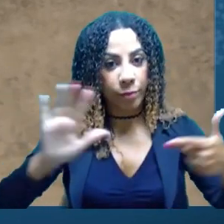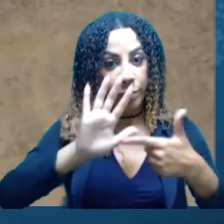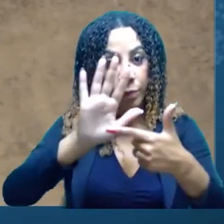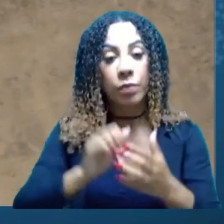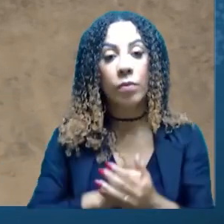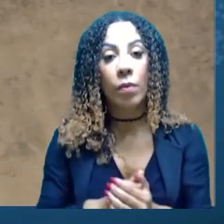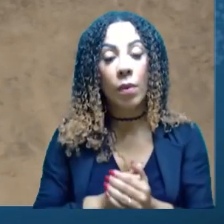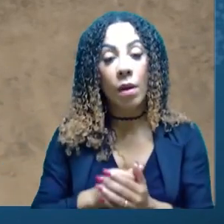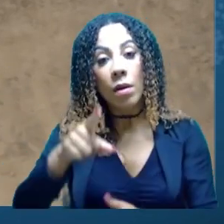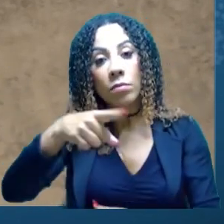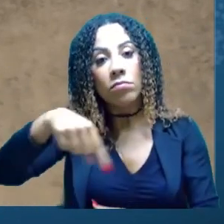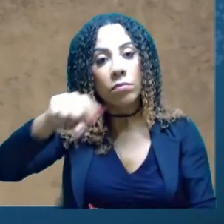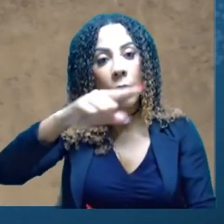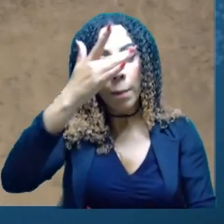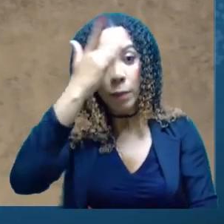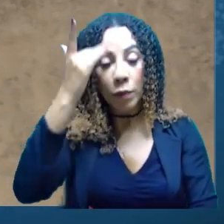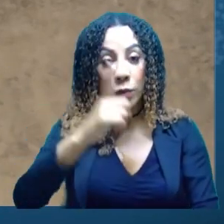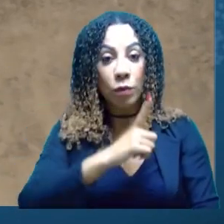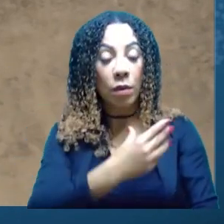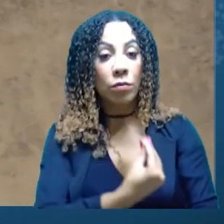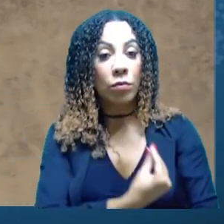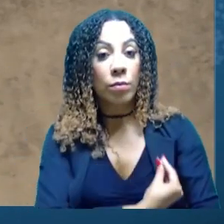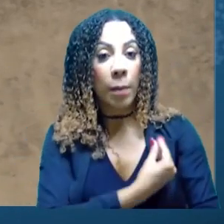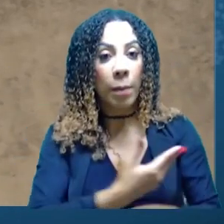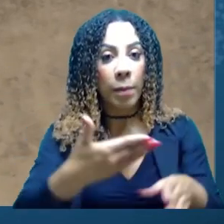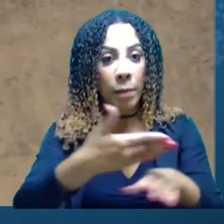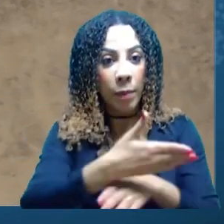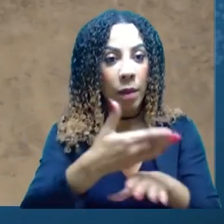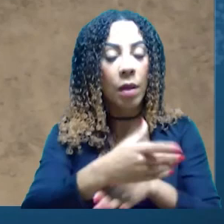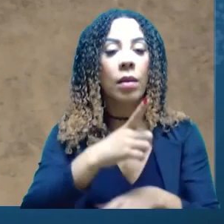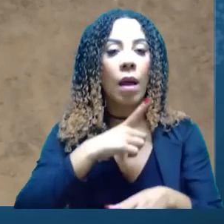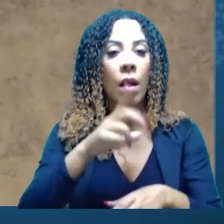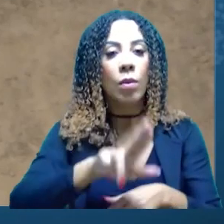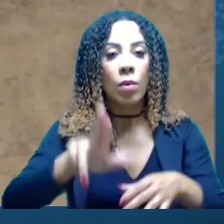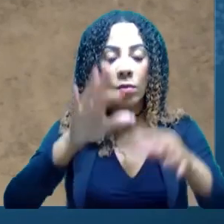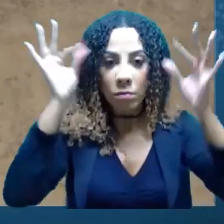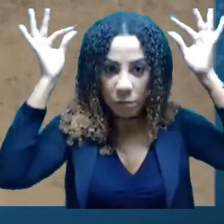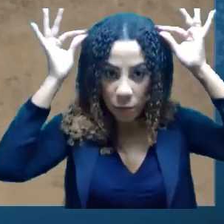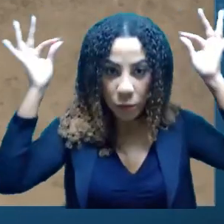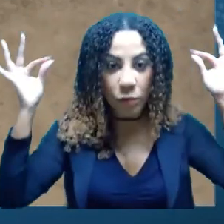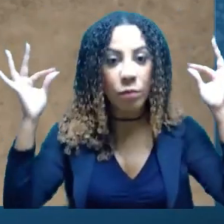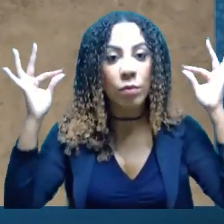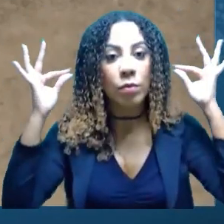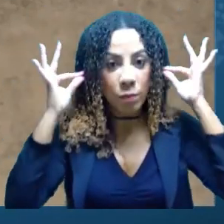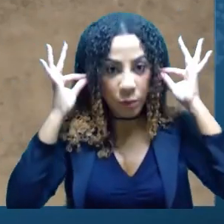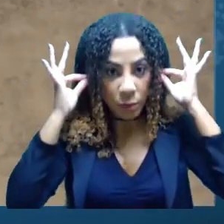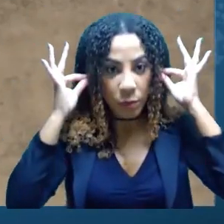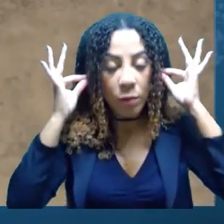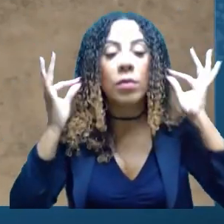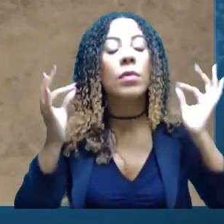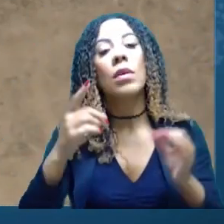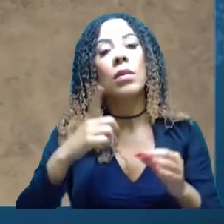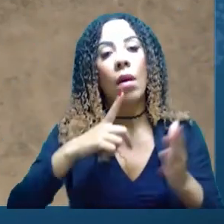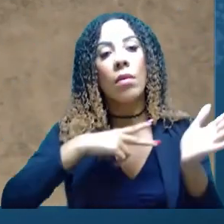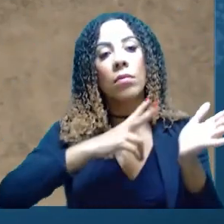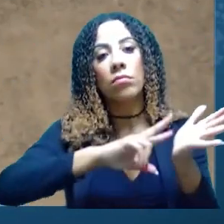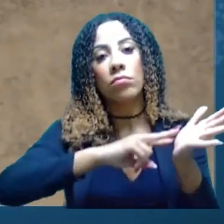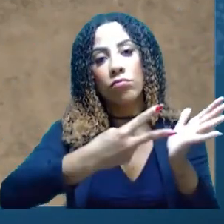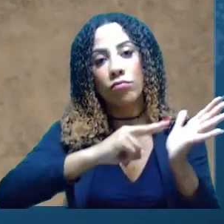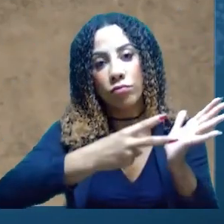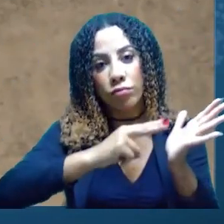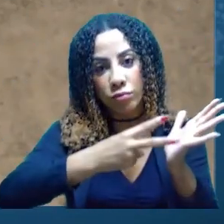conta com aparelhos de tradução simultânea, e para a audiência online, basta clicar no idioma de